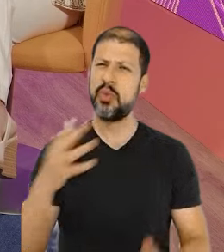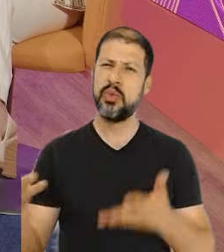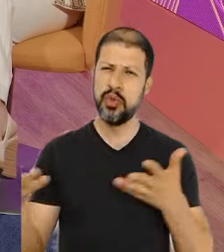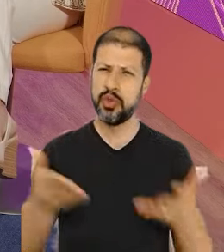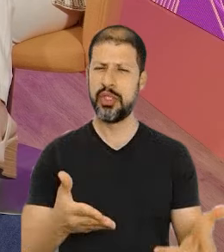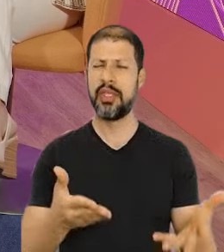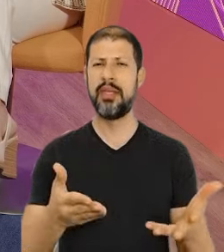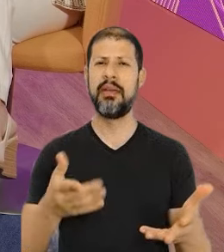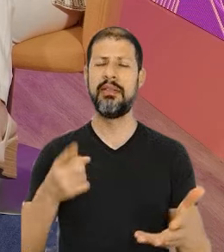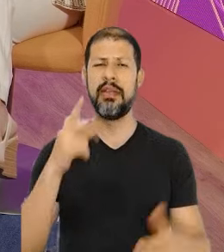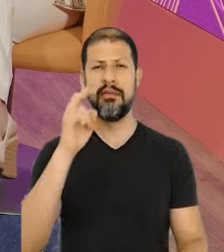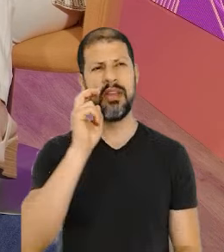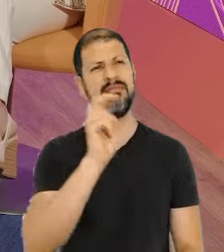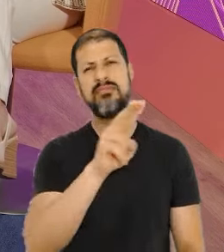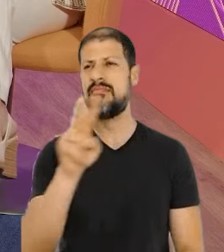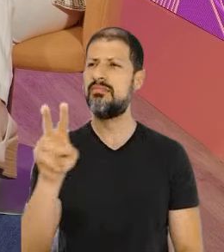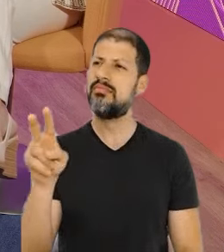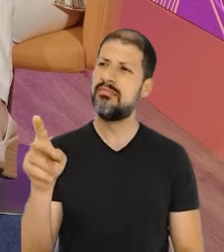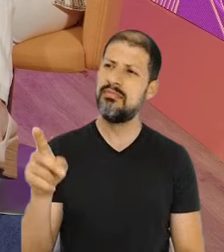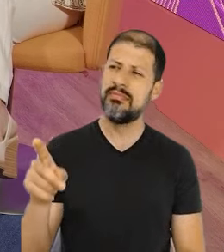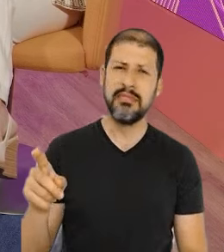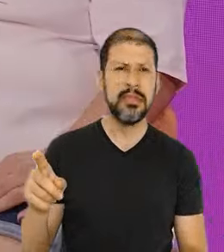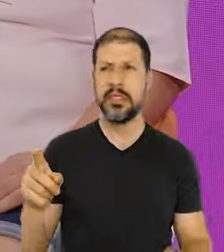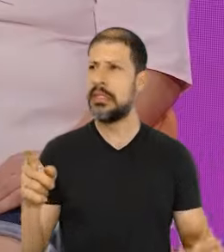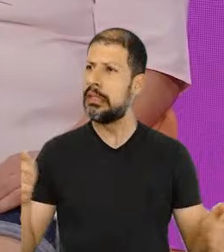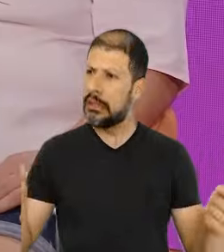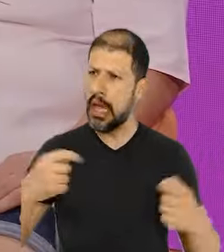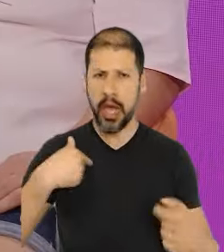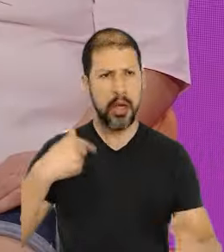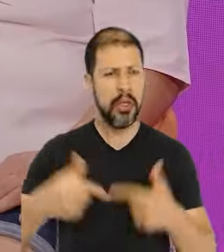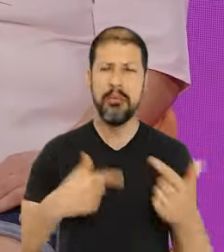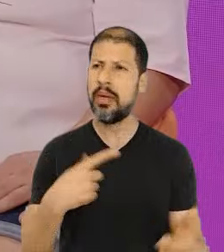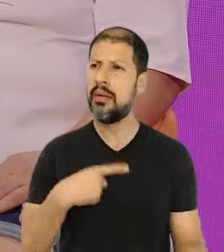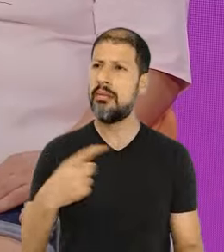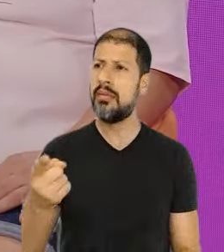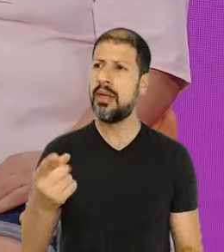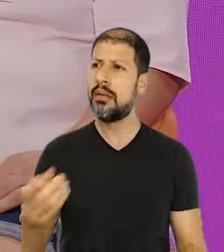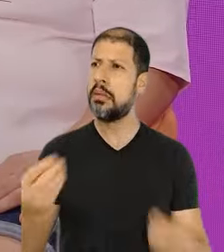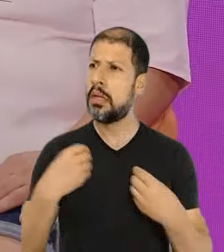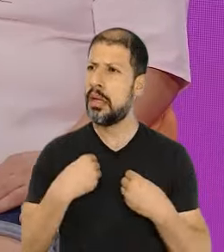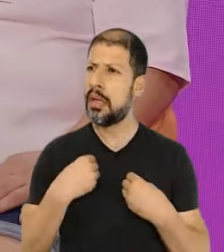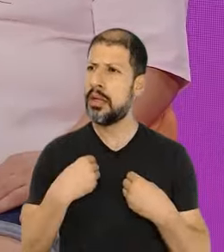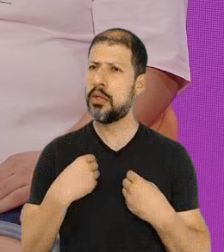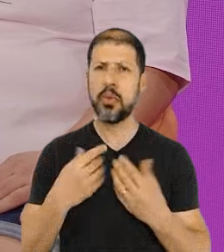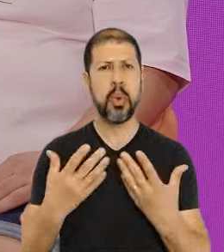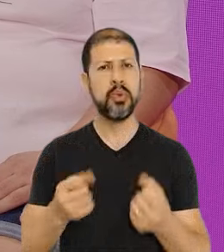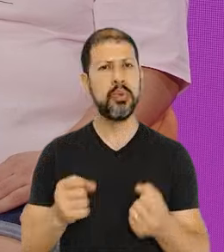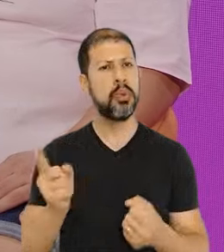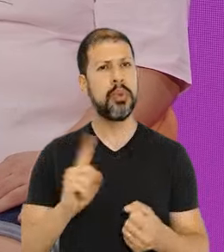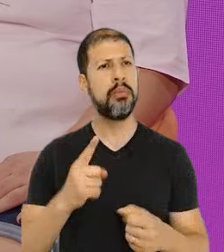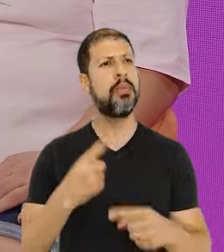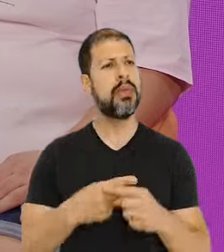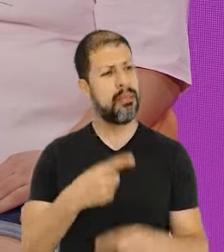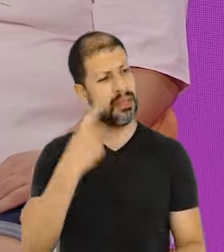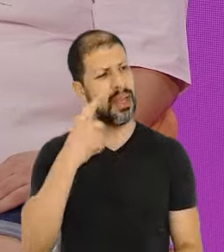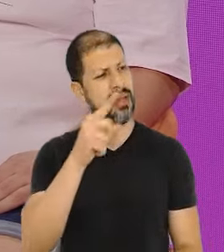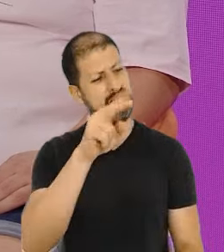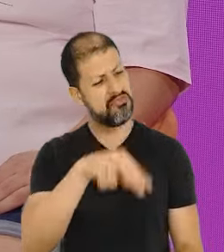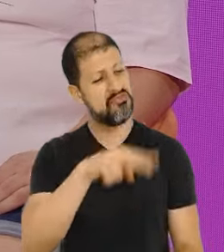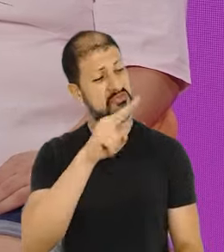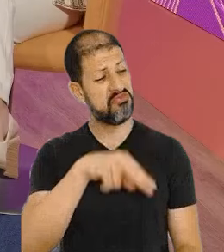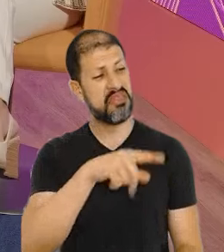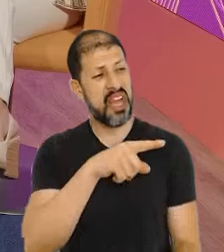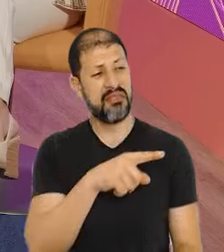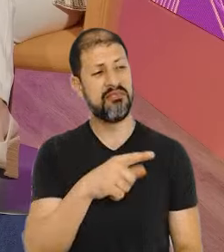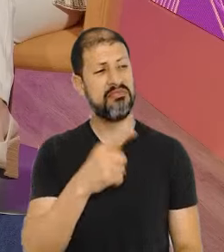lugar você vê que você pode fazer mas não te dão oportunidade porque acham que você não vai conseguir a to do capacitismo